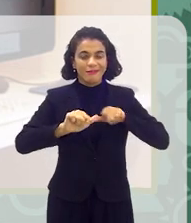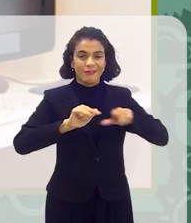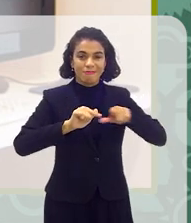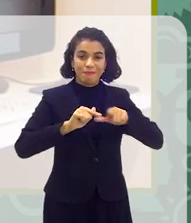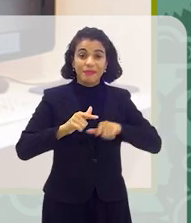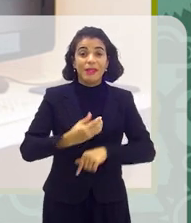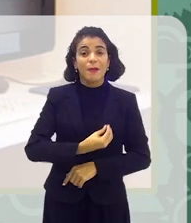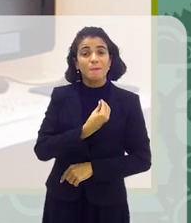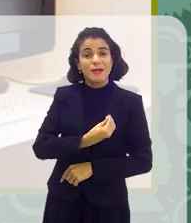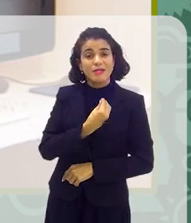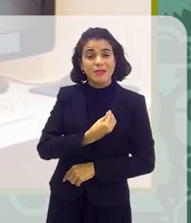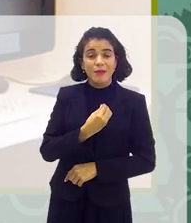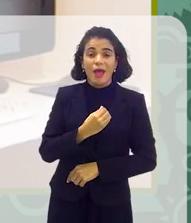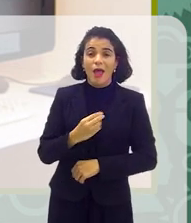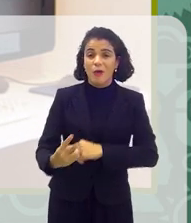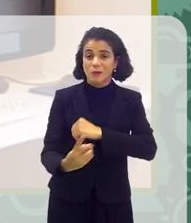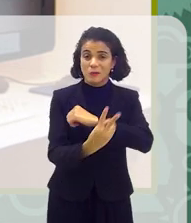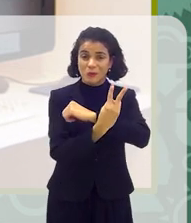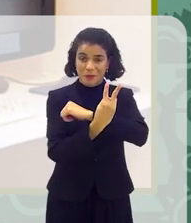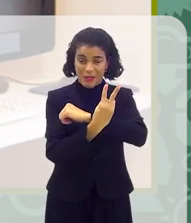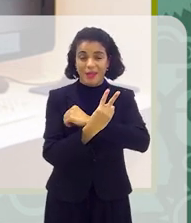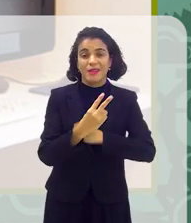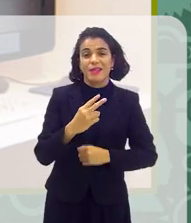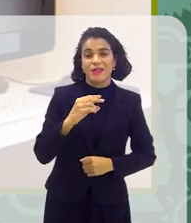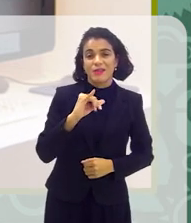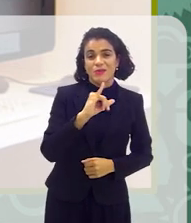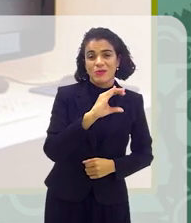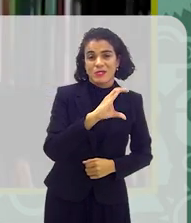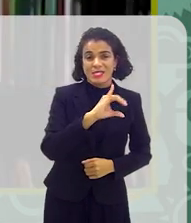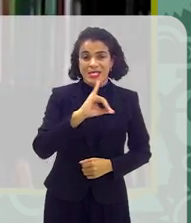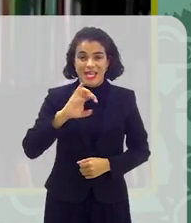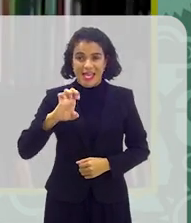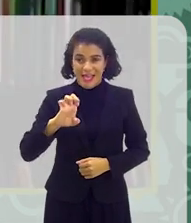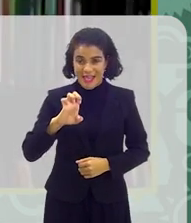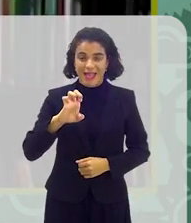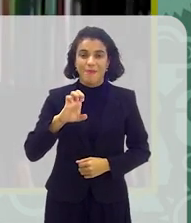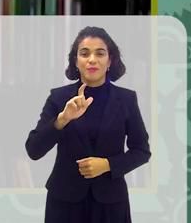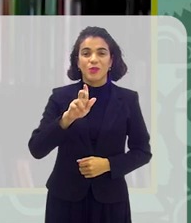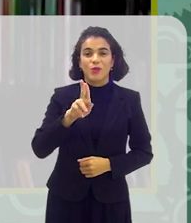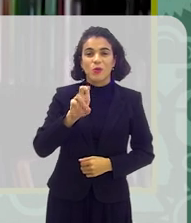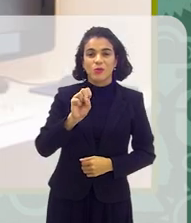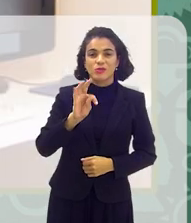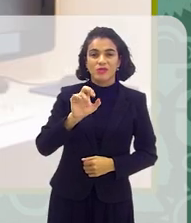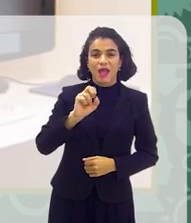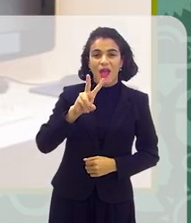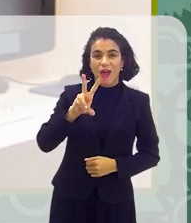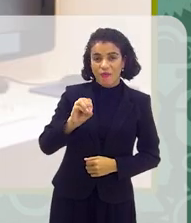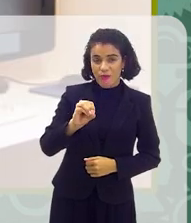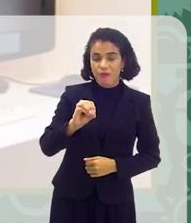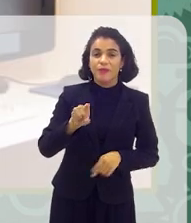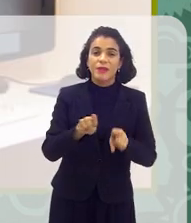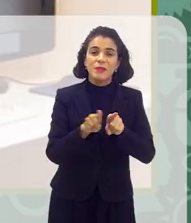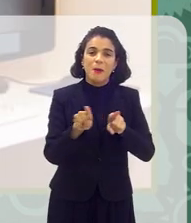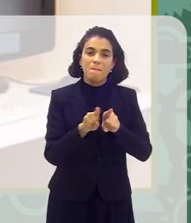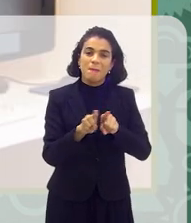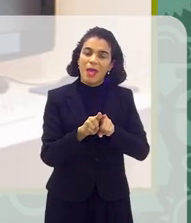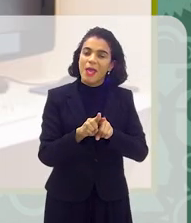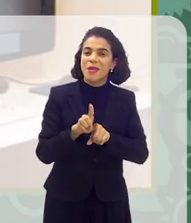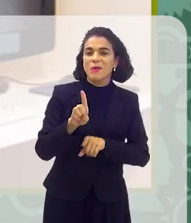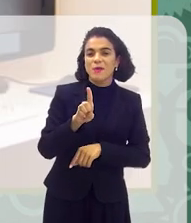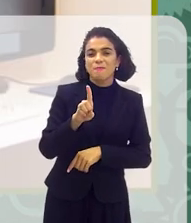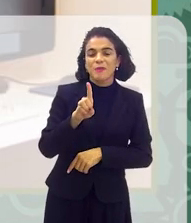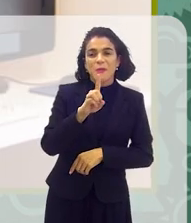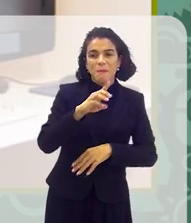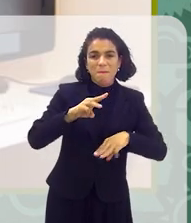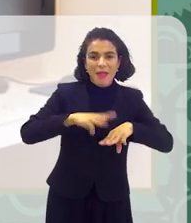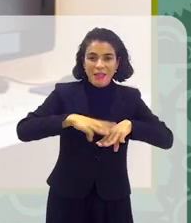nosso programa de hoje é o superintendente executivo do CIEE do Rio, Luiz Gustavo Coppola, e o diretor do Instituto de Ciências